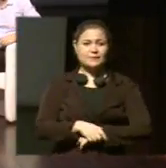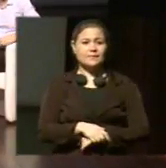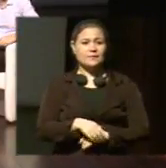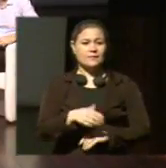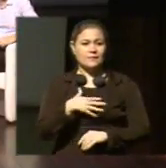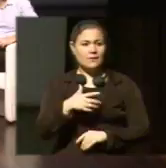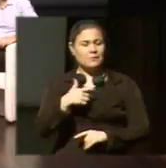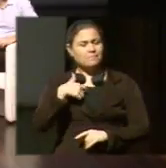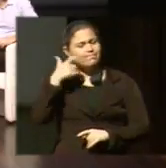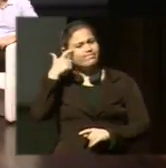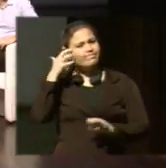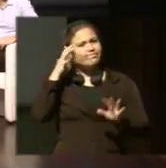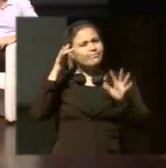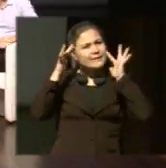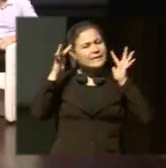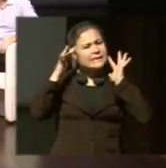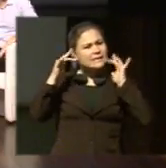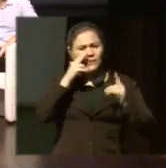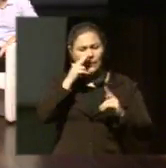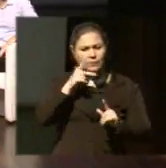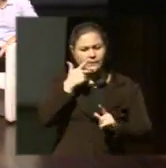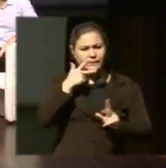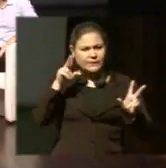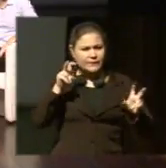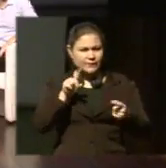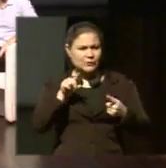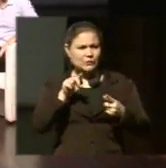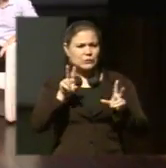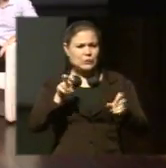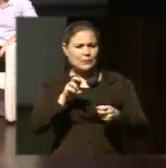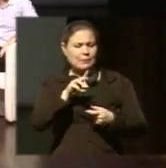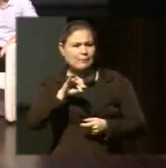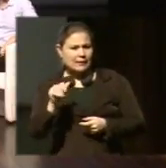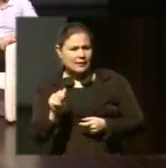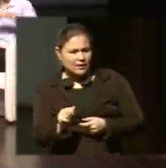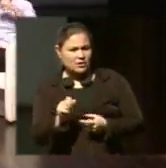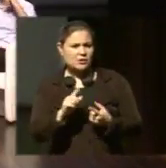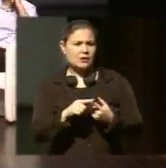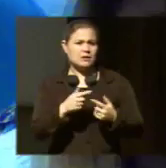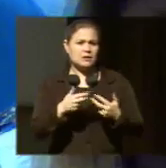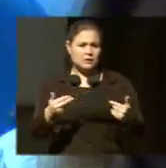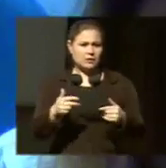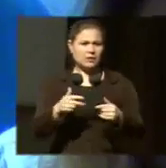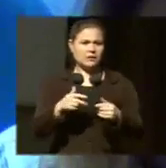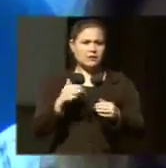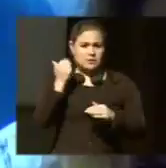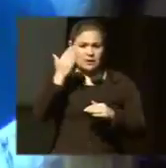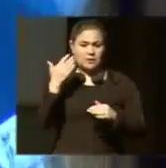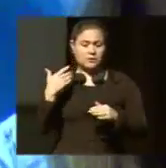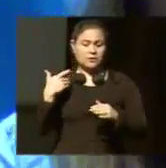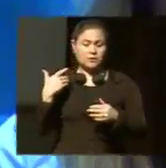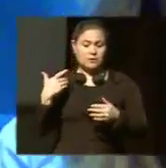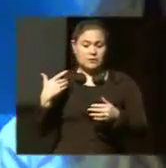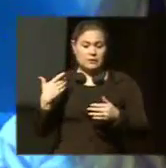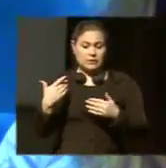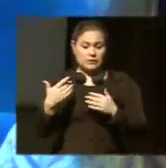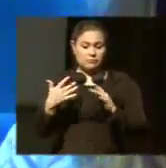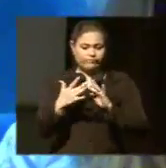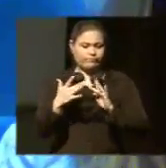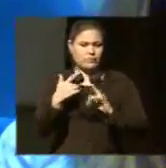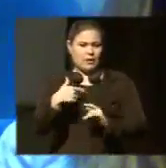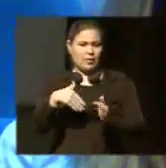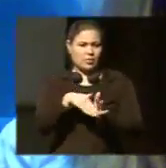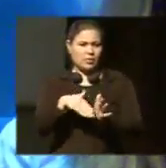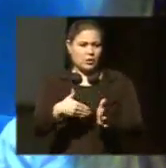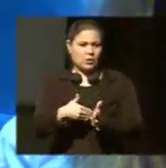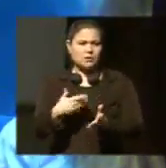fiquei aqui pensando que a gente está falando sobre a mídia, né, sobre as coisas externas que chegam até nós, mas